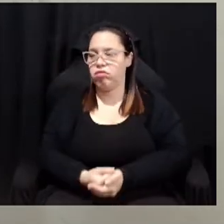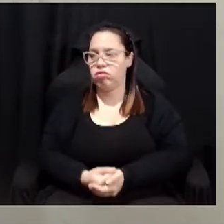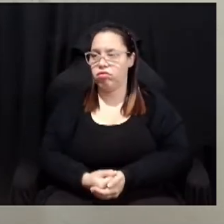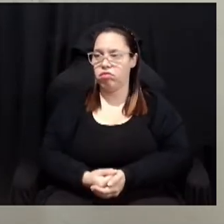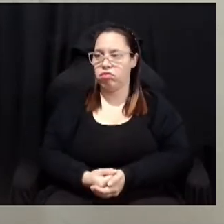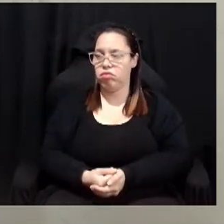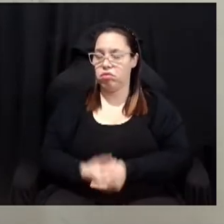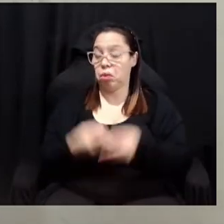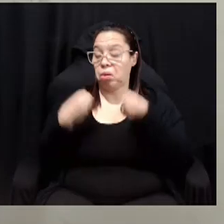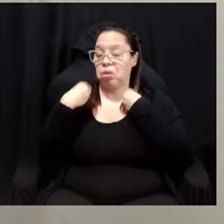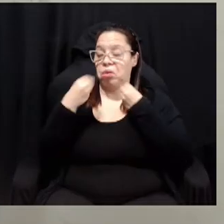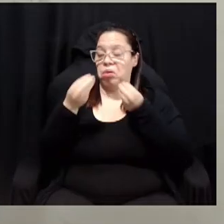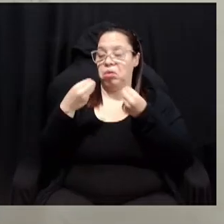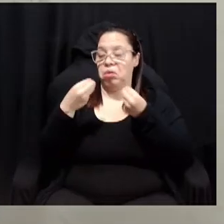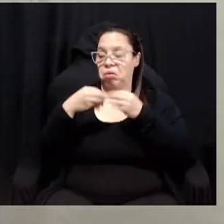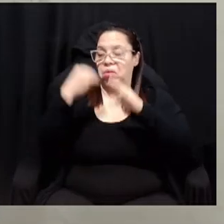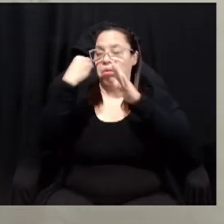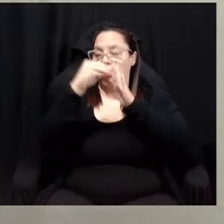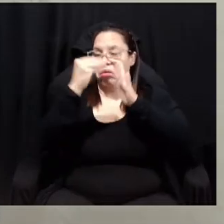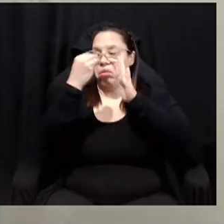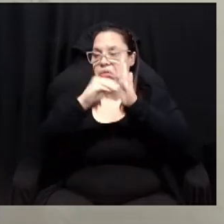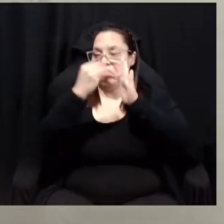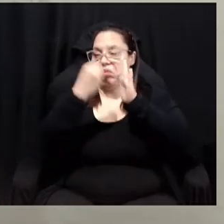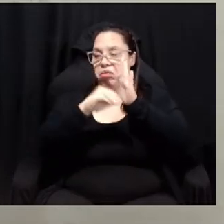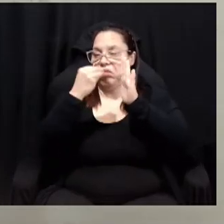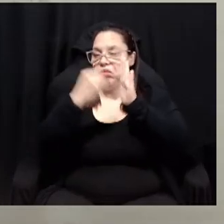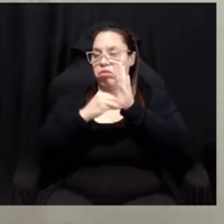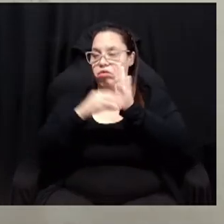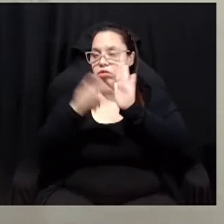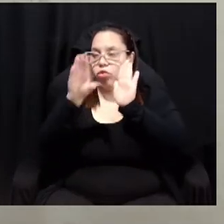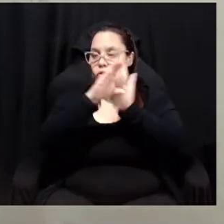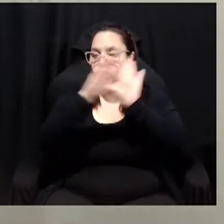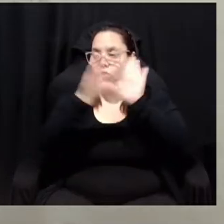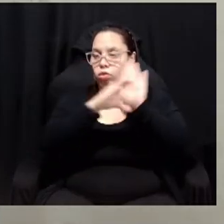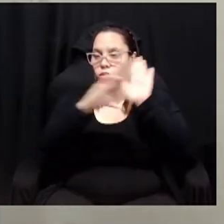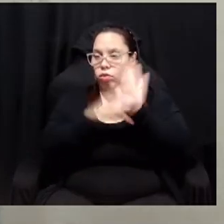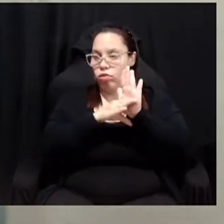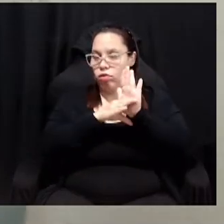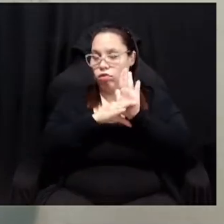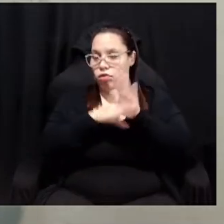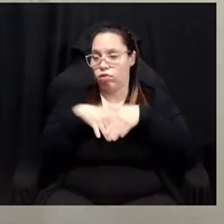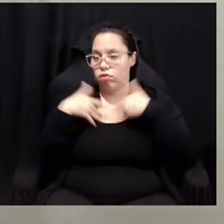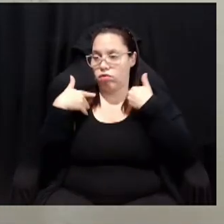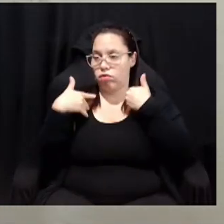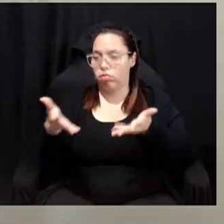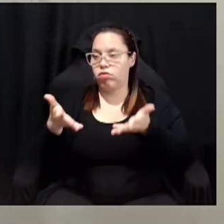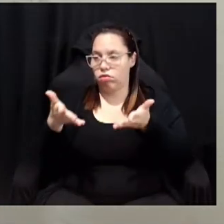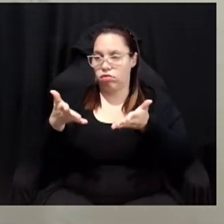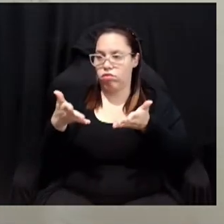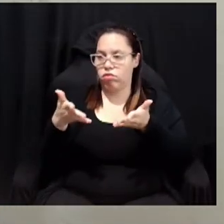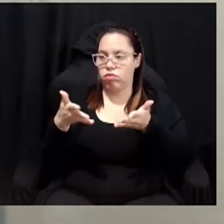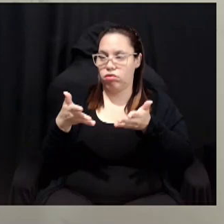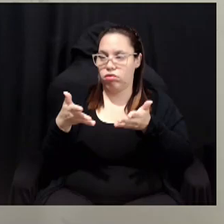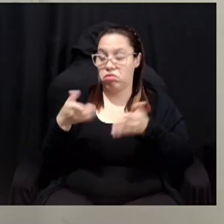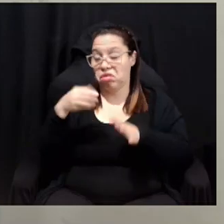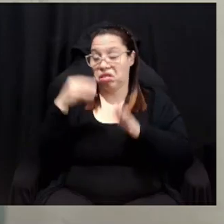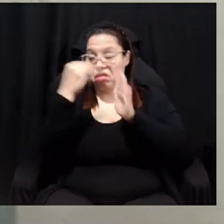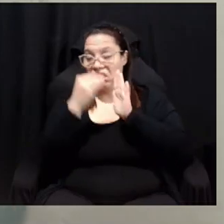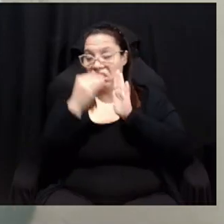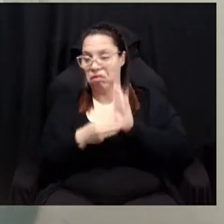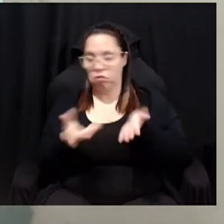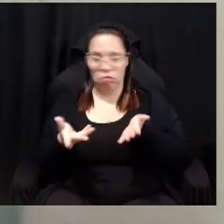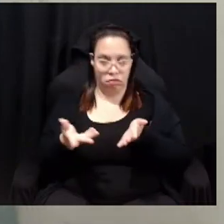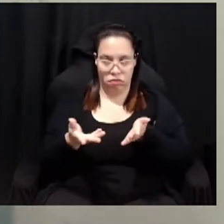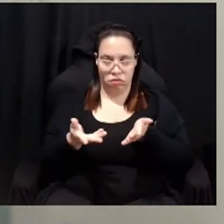eu publico, o conteúdo que eu coloco, quais são as implicações daquelas postagens. Porque eu tenho